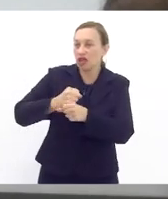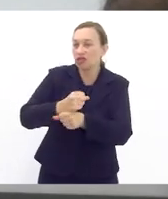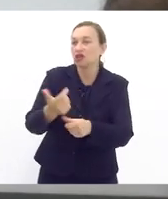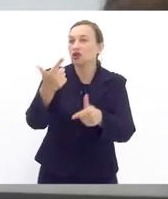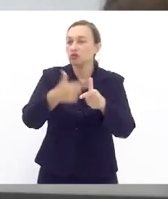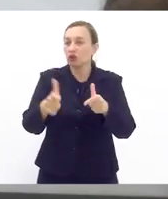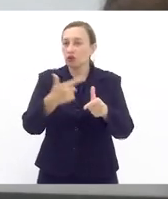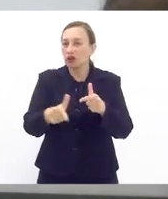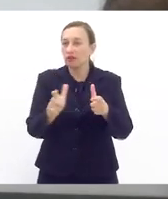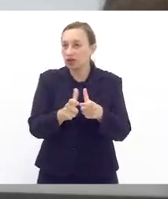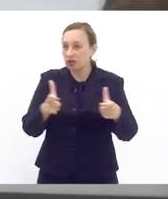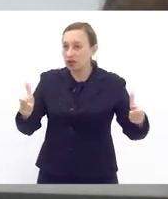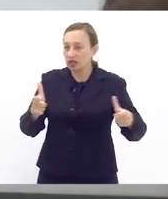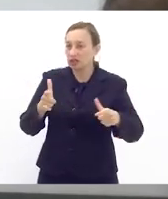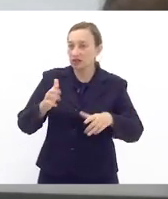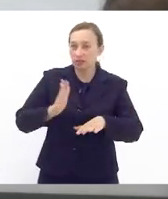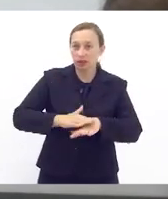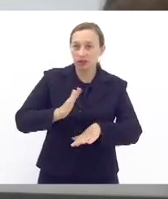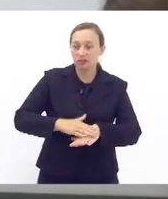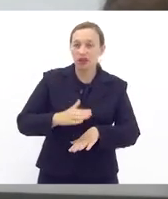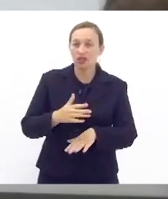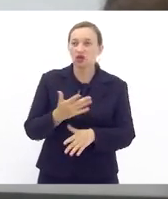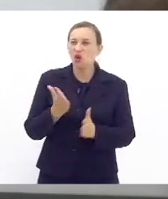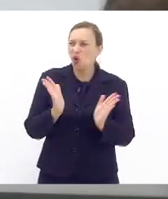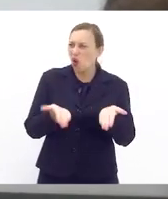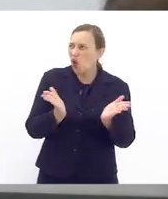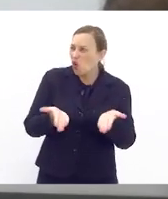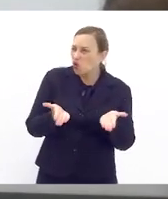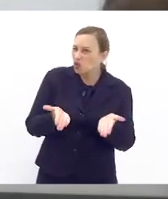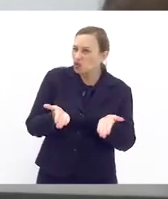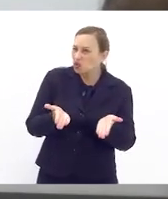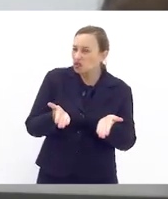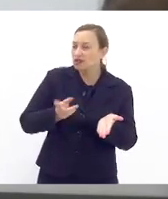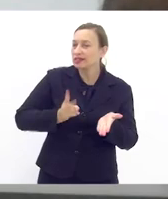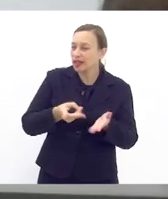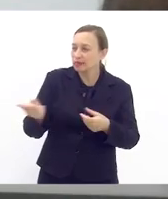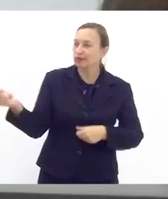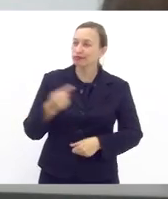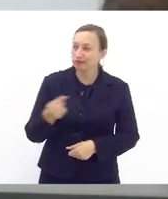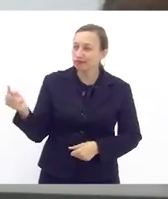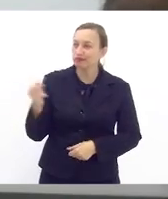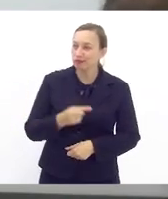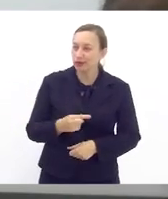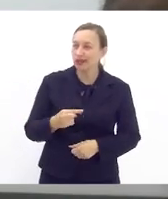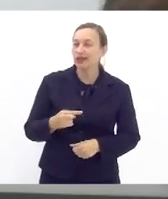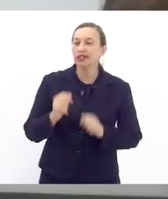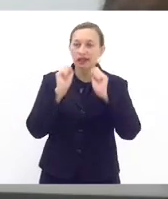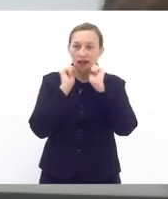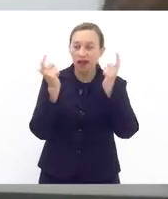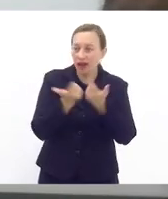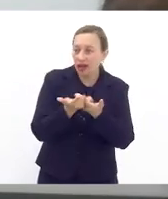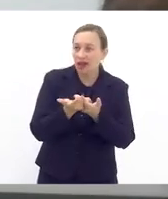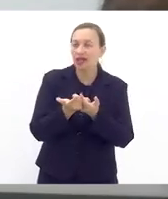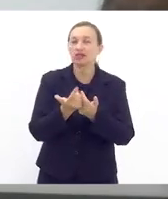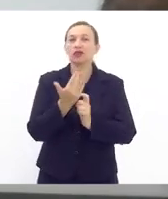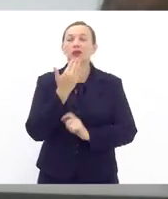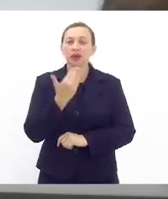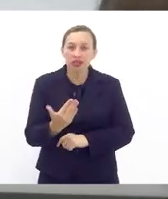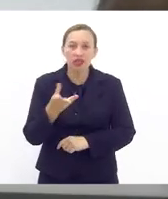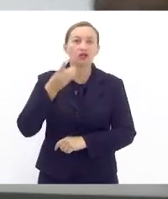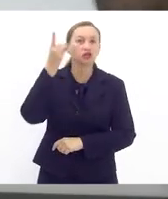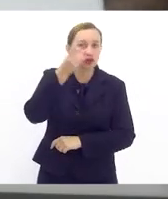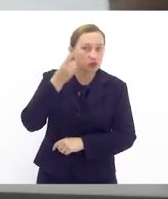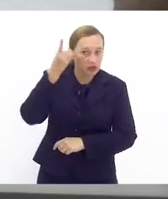iminentes já há muito tempo não é de hoje que a gente vem sempre a essa casa com apoio batendo após os nossos deputados